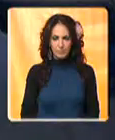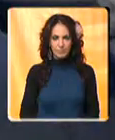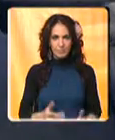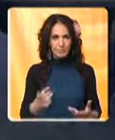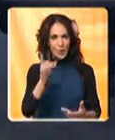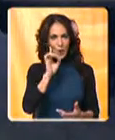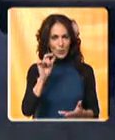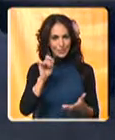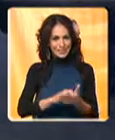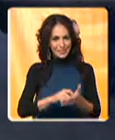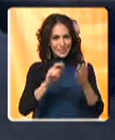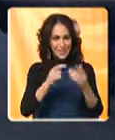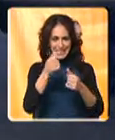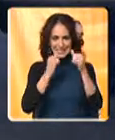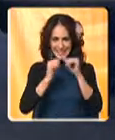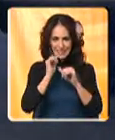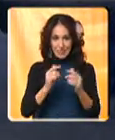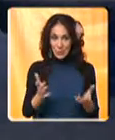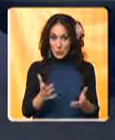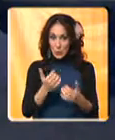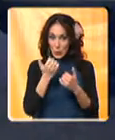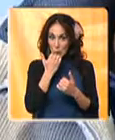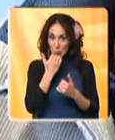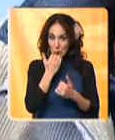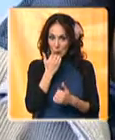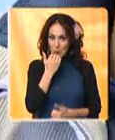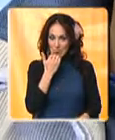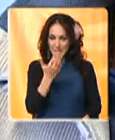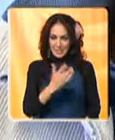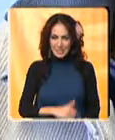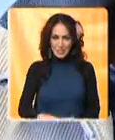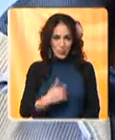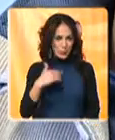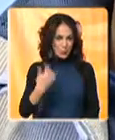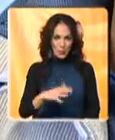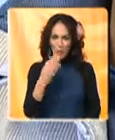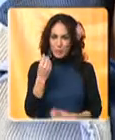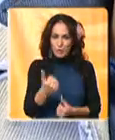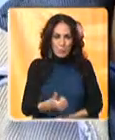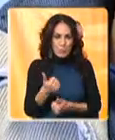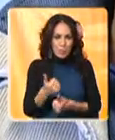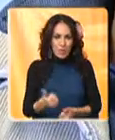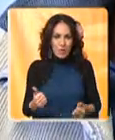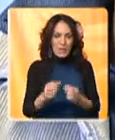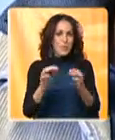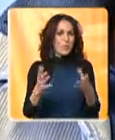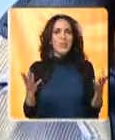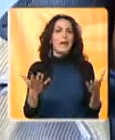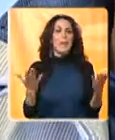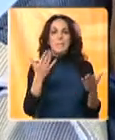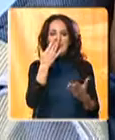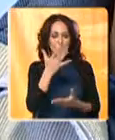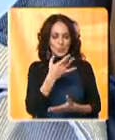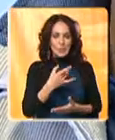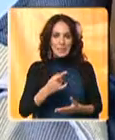Chega o dia da cirurgia e Sérgio não cabe em si de contente. Isto é muito bom. Isto é como se o